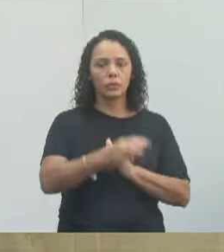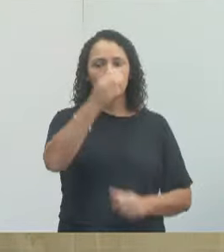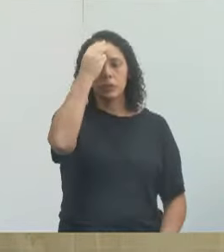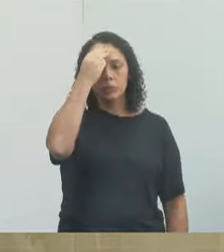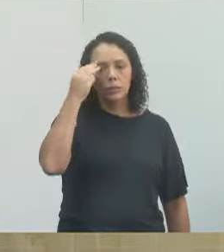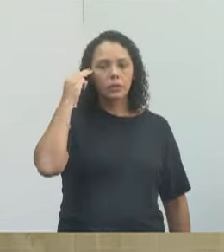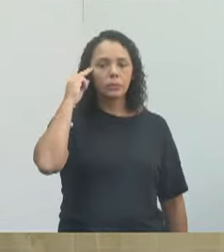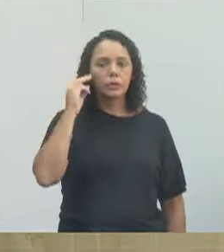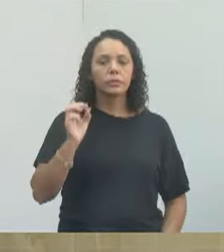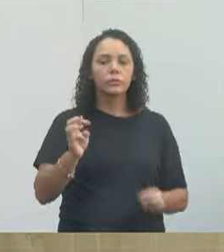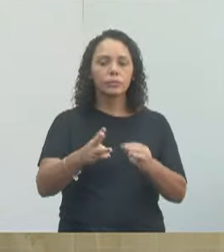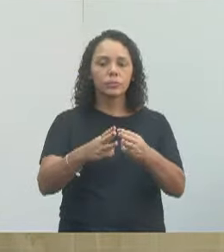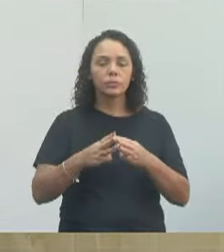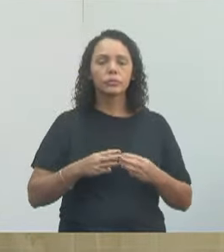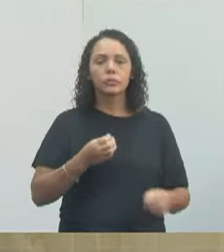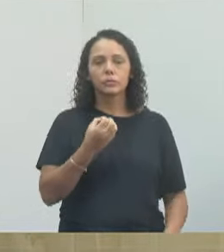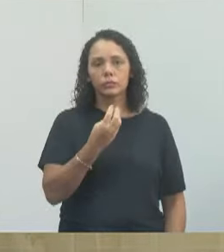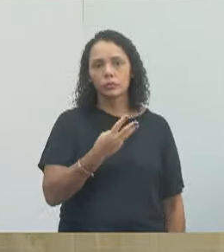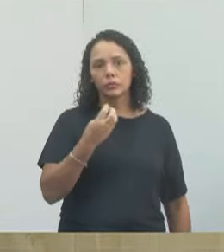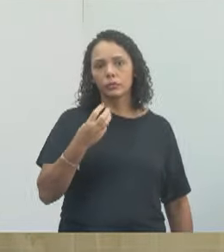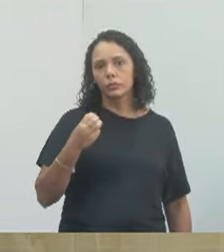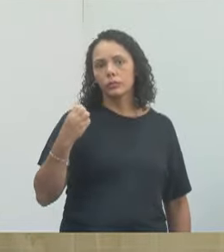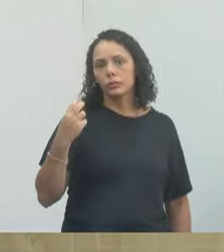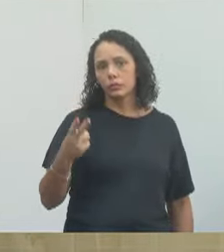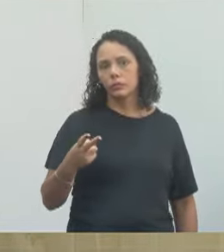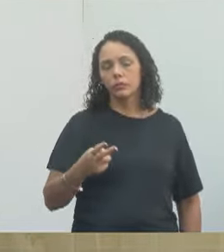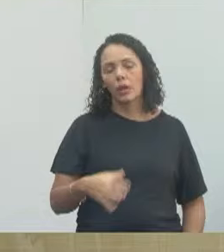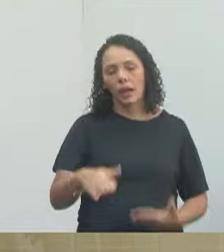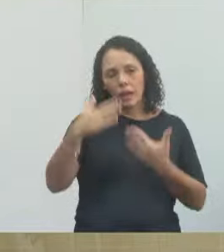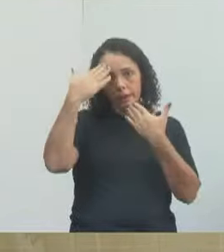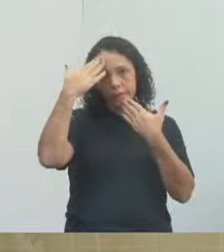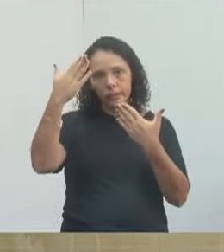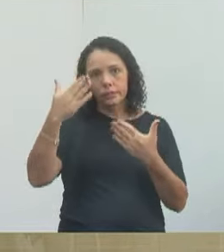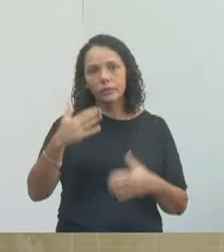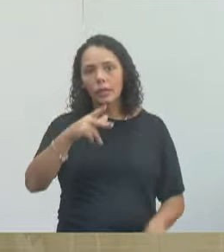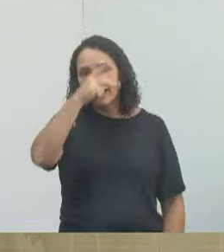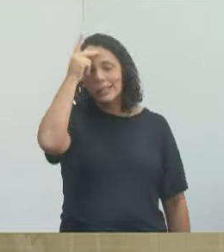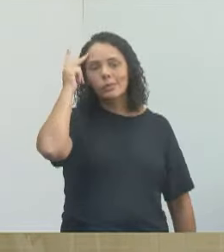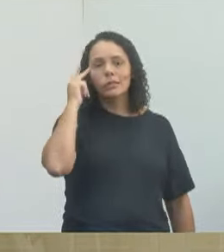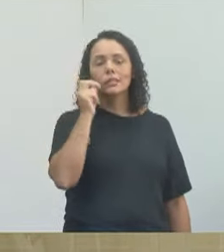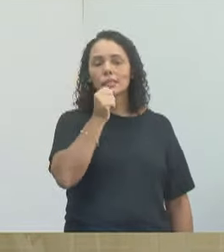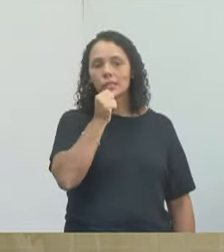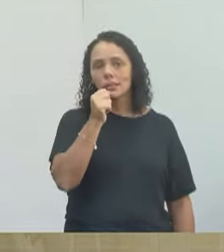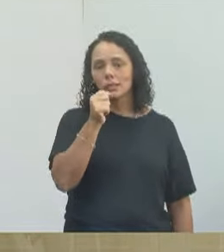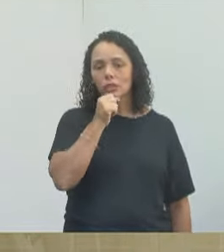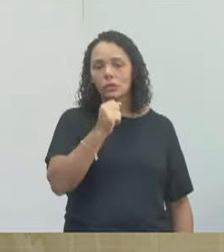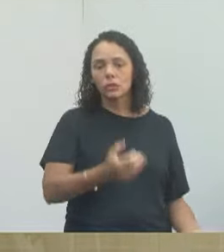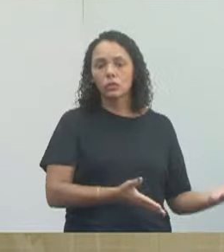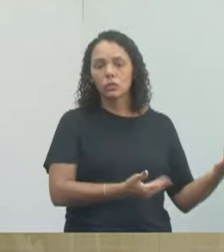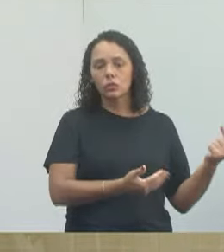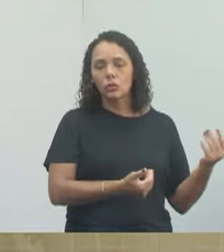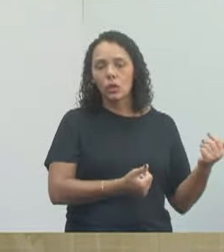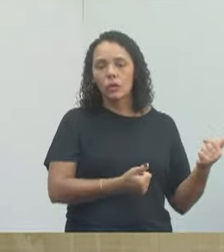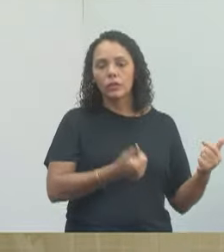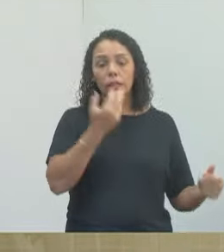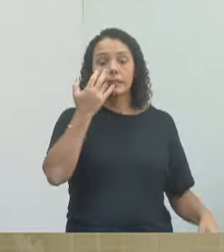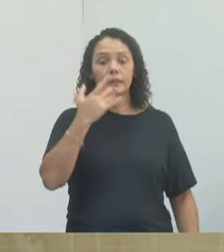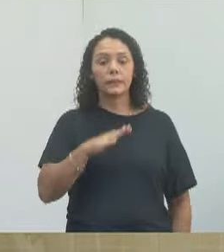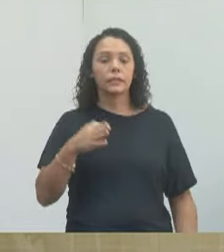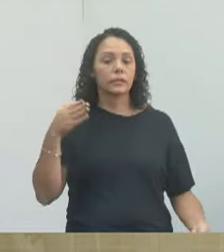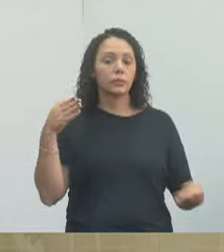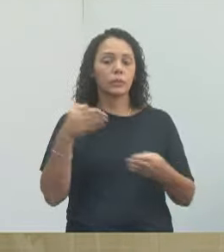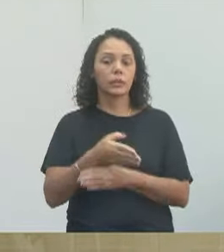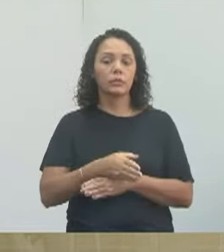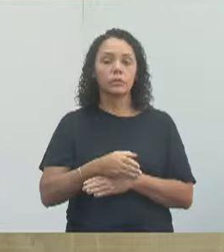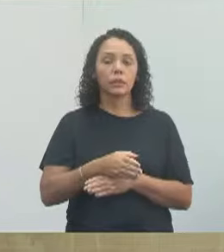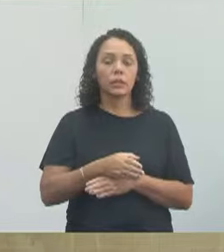Amélia Moção 332 Moção de agradecimentos aos cantores jovens e Kids pela participação que participaram do